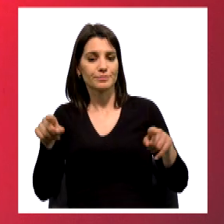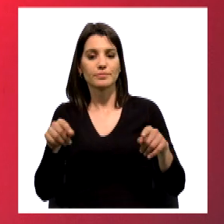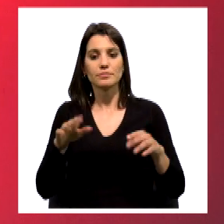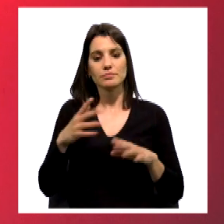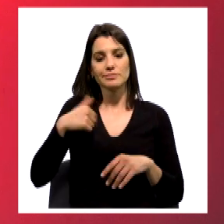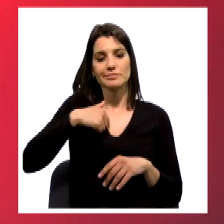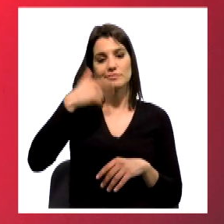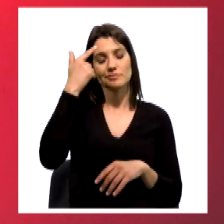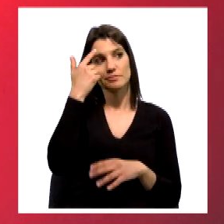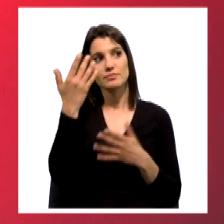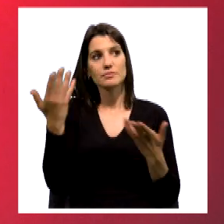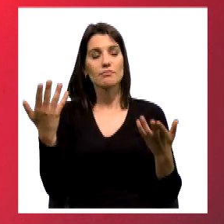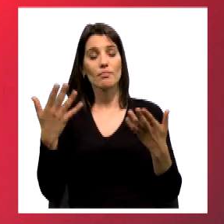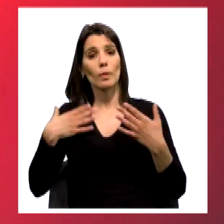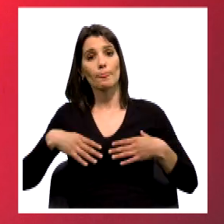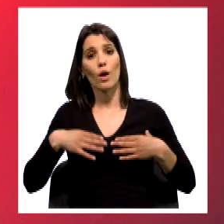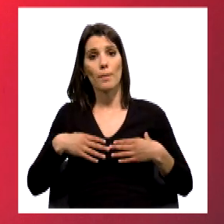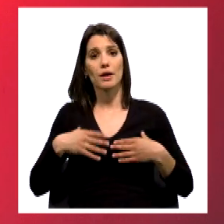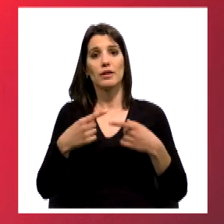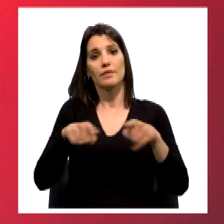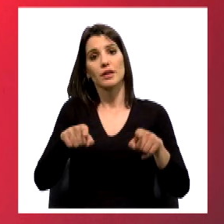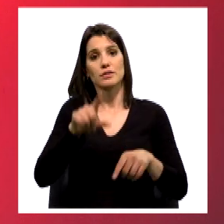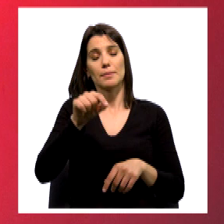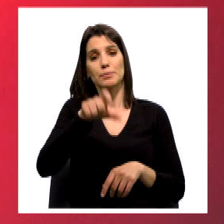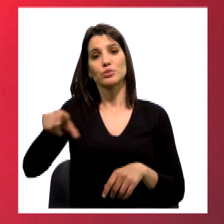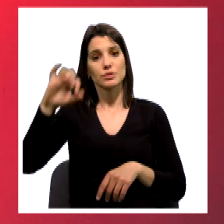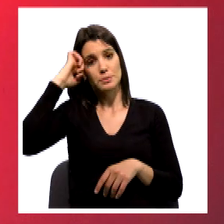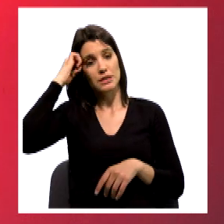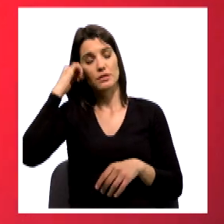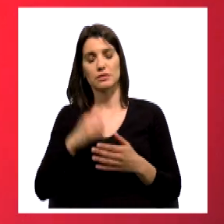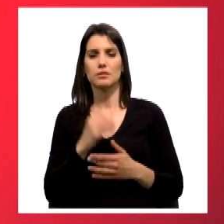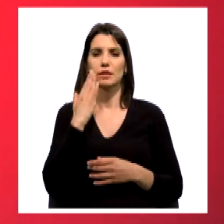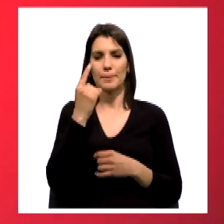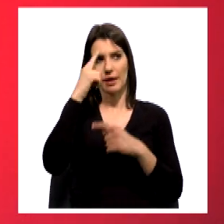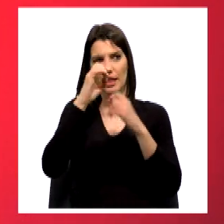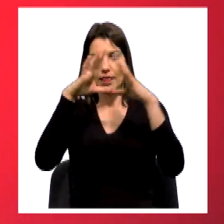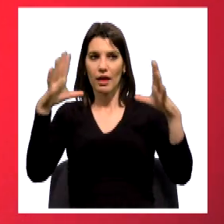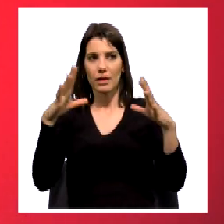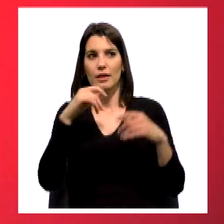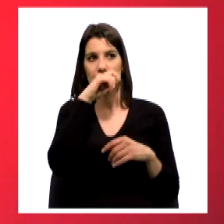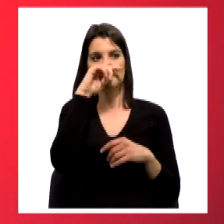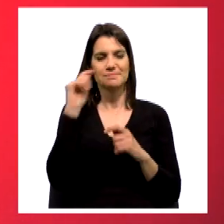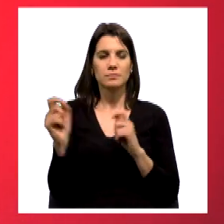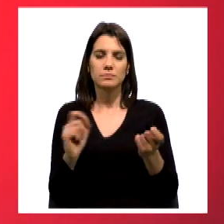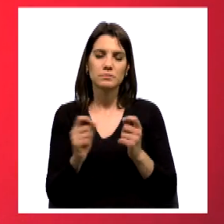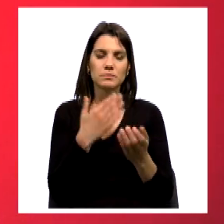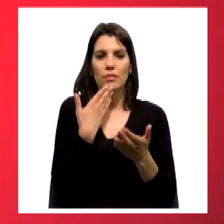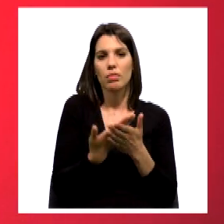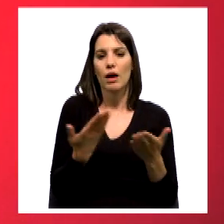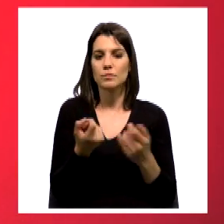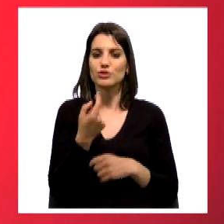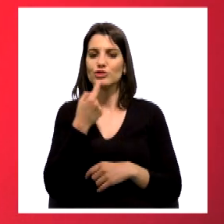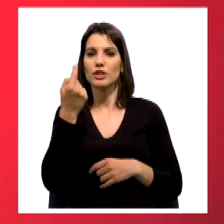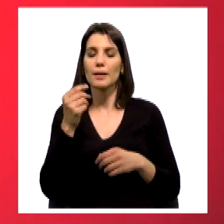as pessoas, nós quisemos que a peça de roupa distinguisse as vítimas. Tentámos fazer uma ideia meio disruptiva